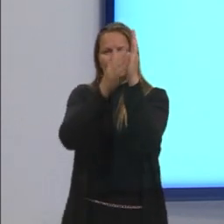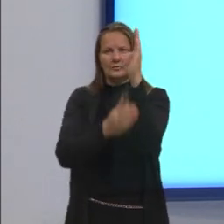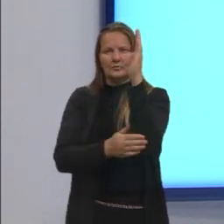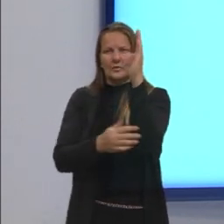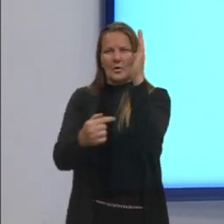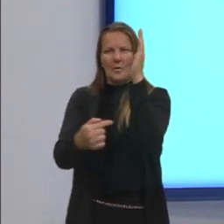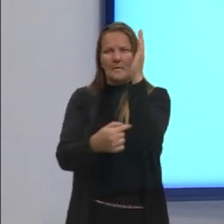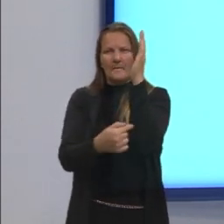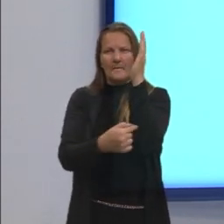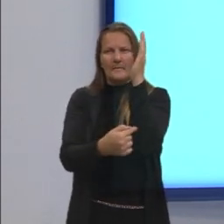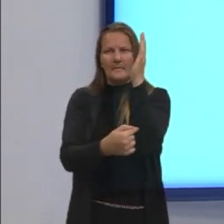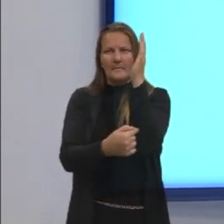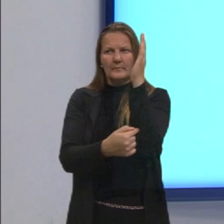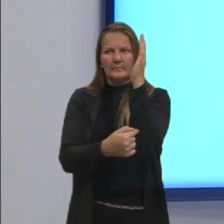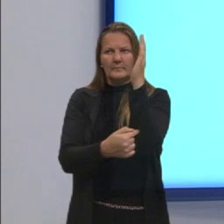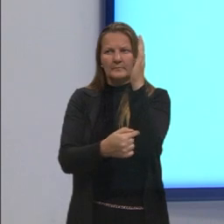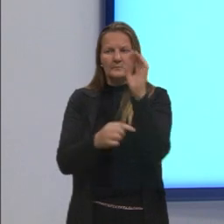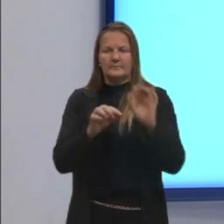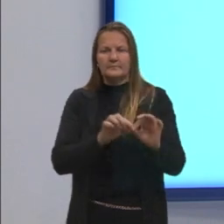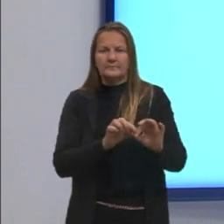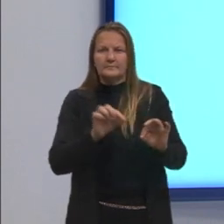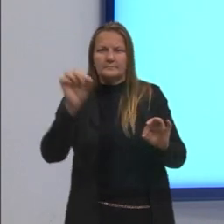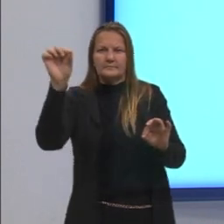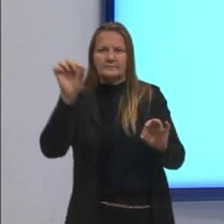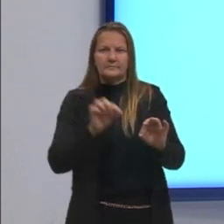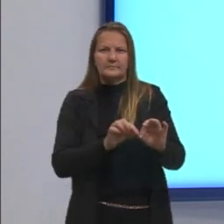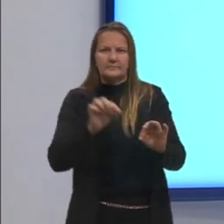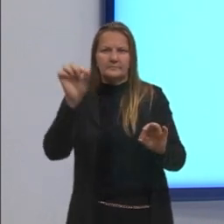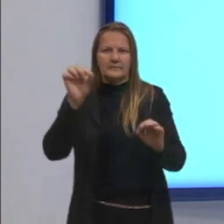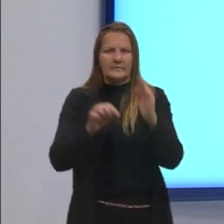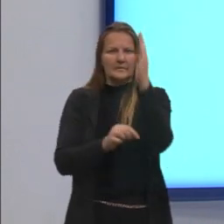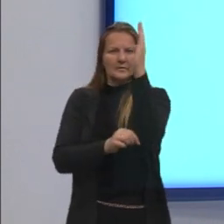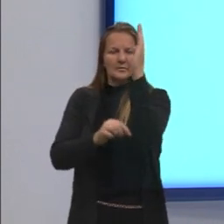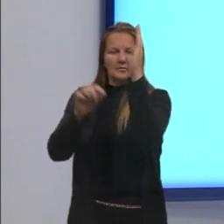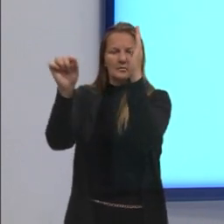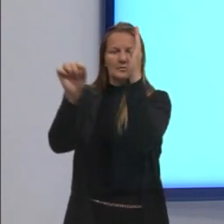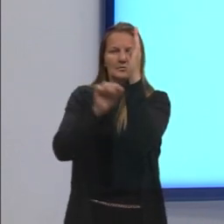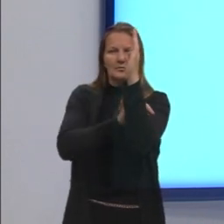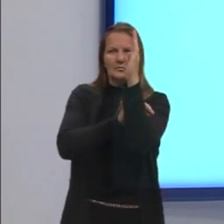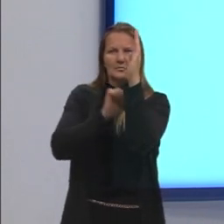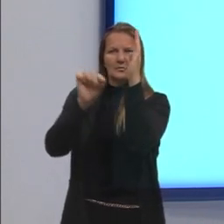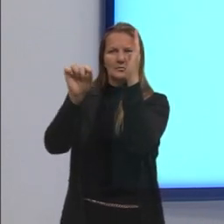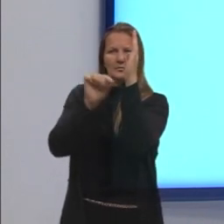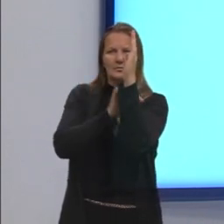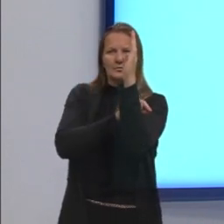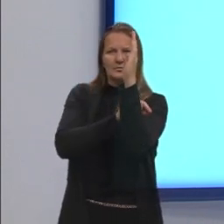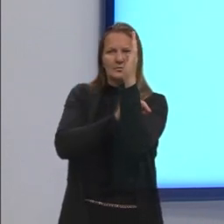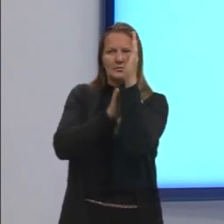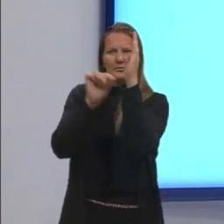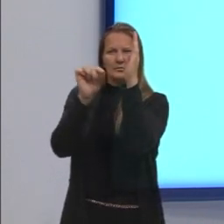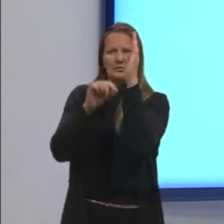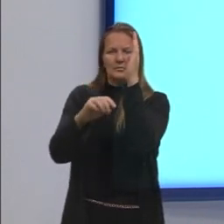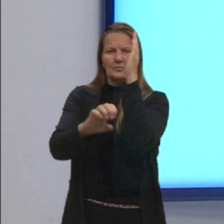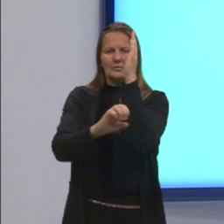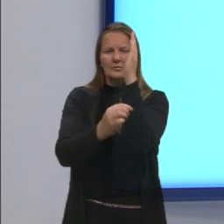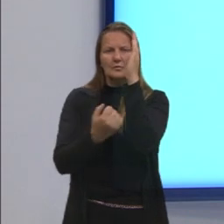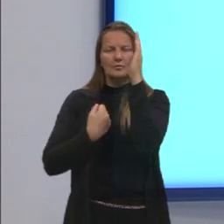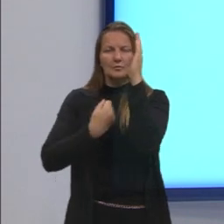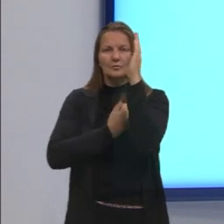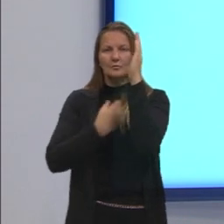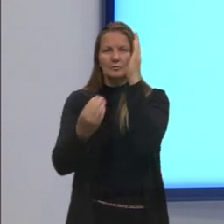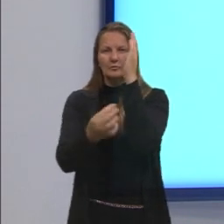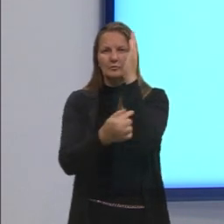exato em que a reta passa pelo eixo vertical esse pontinho aqui o númerozinho que aparece